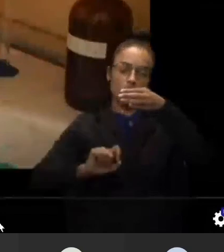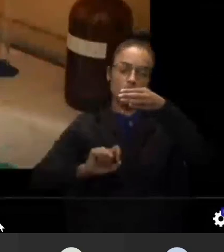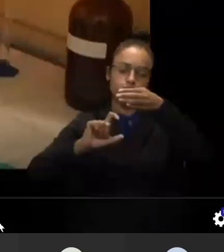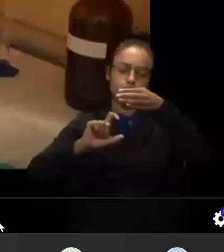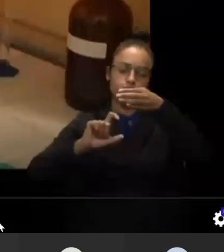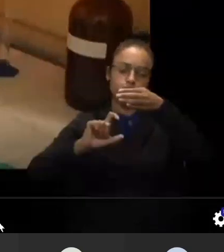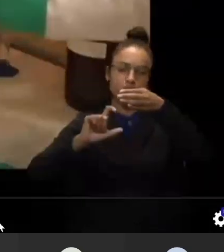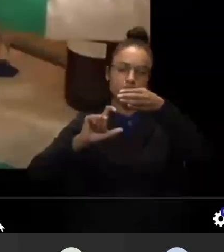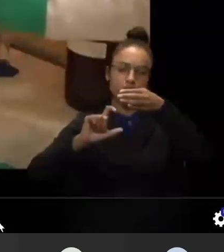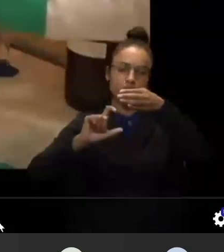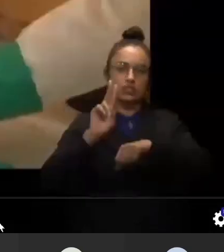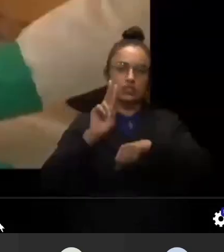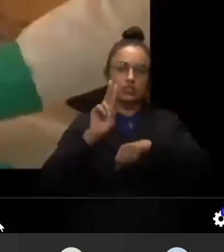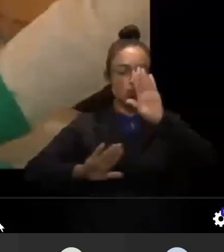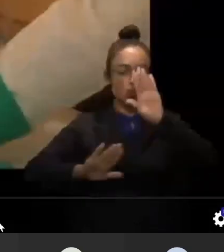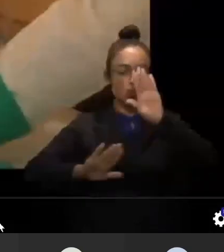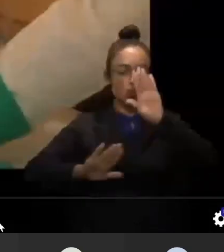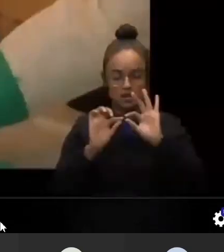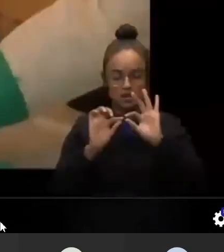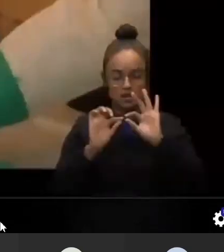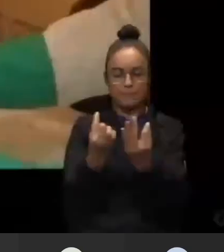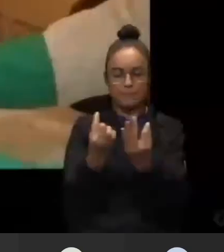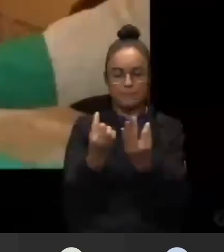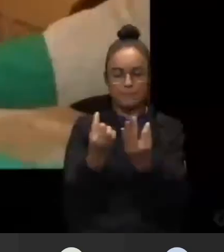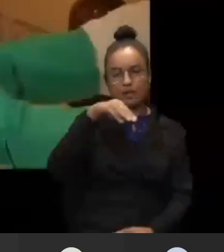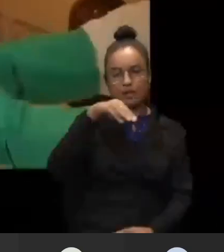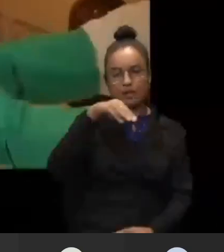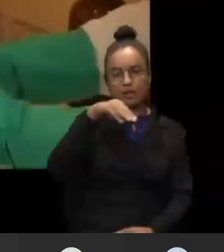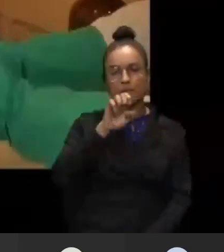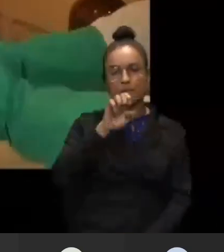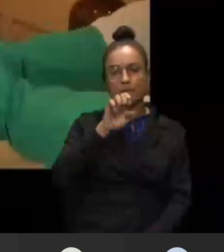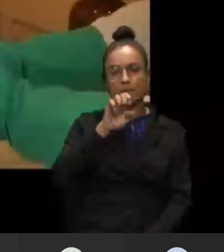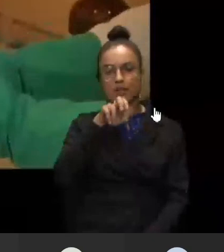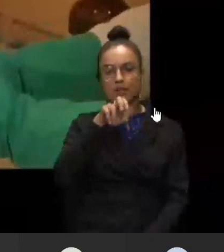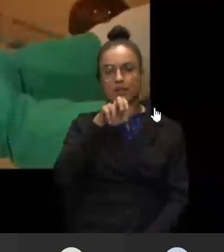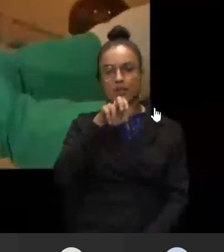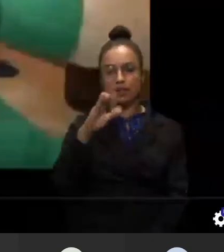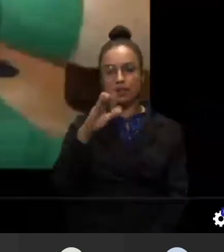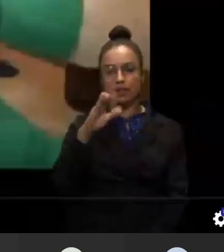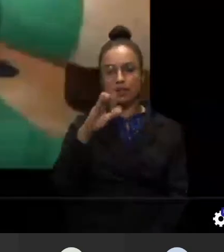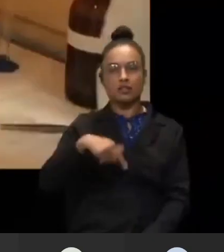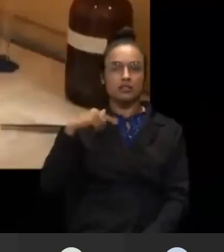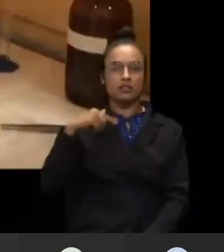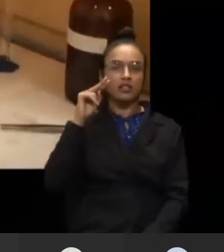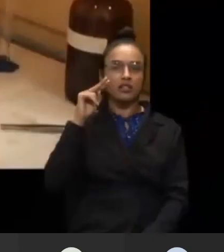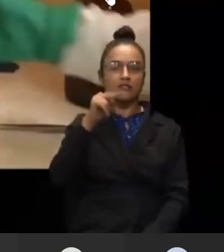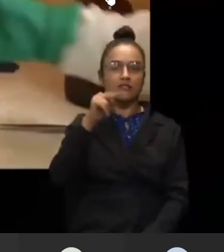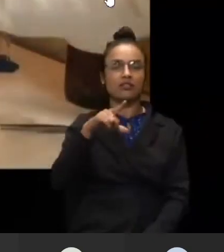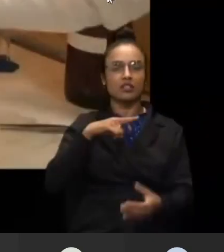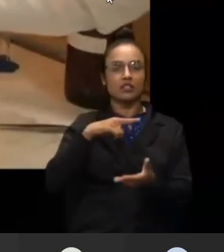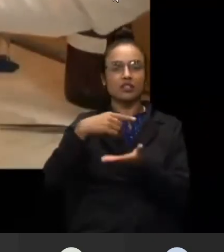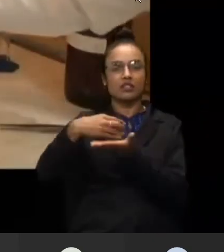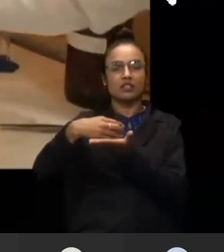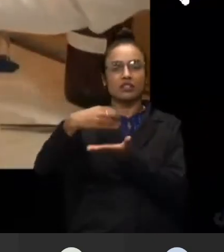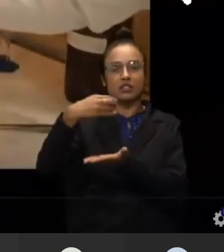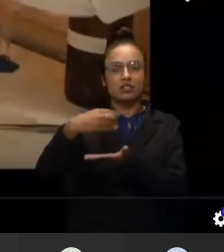Cuidado, né? Observou a barrinha magnética. É bom. A gente